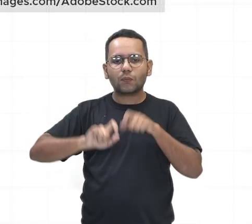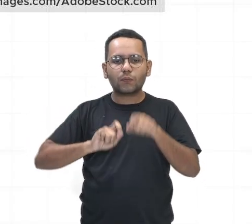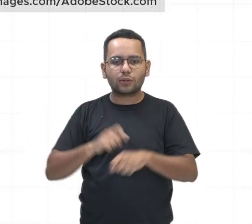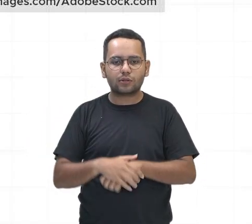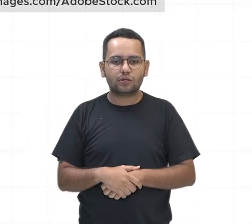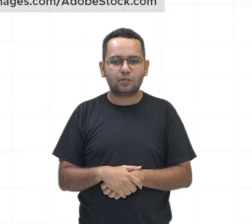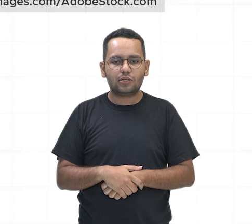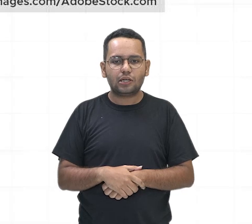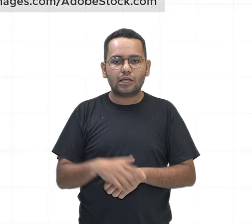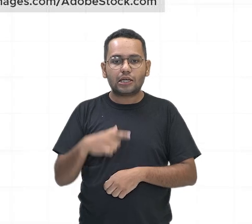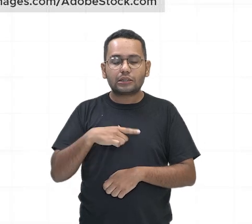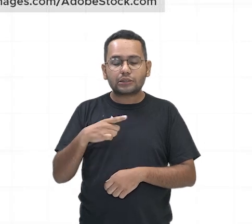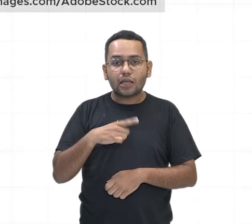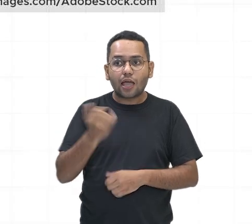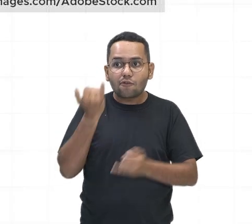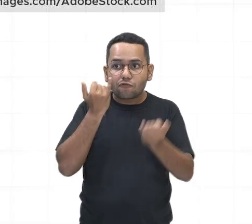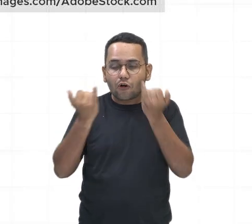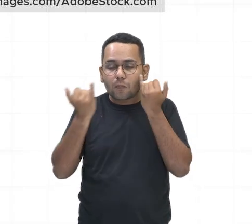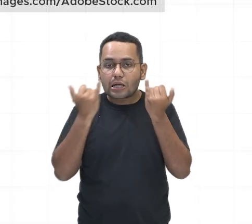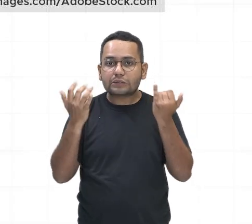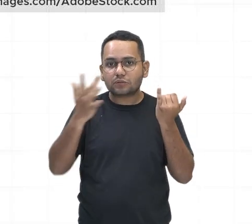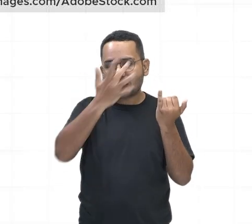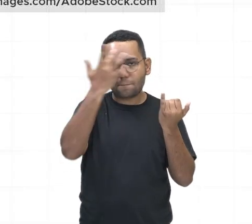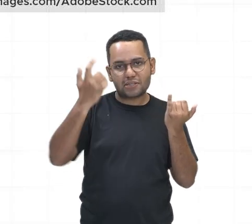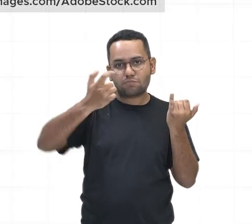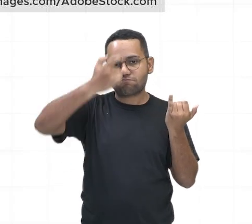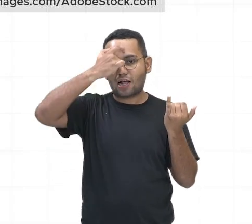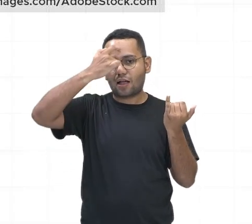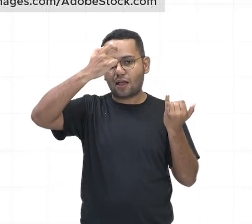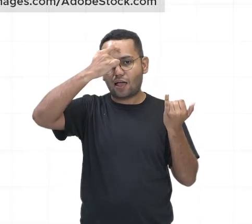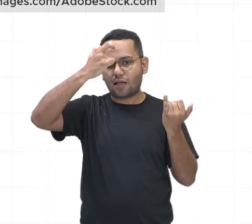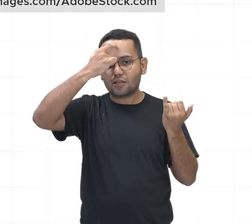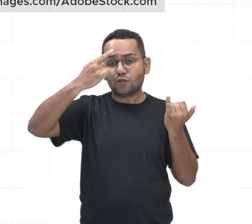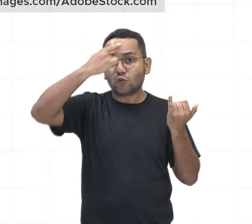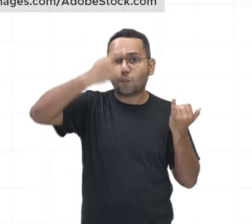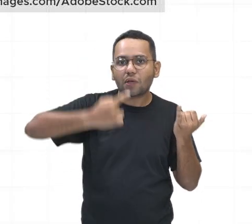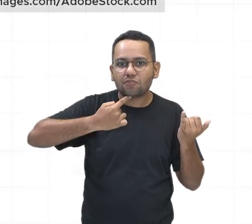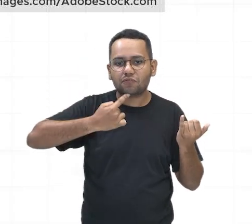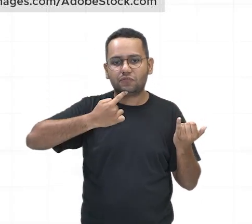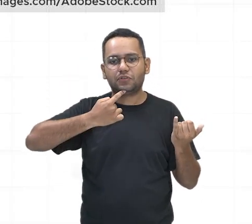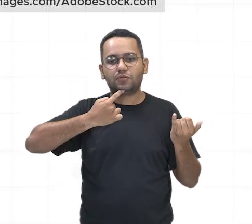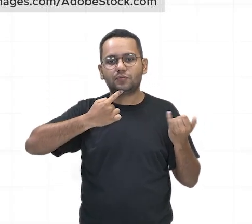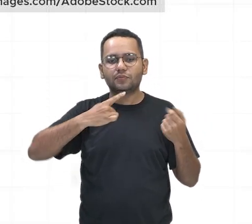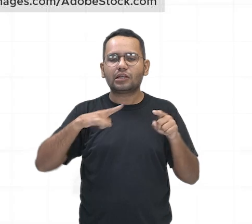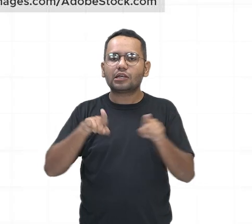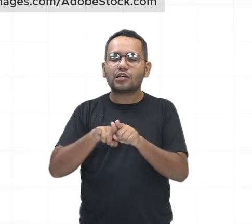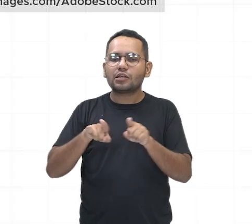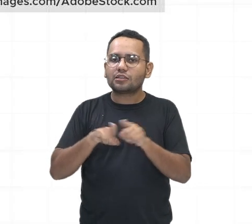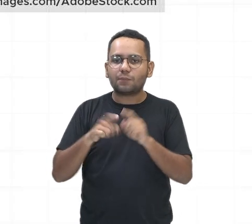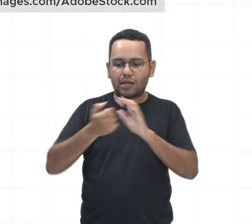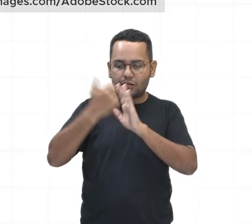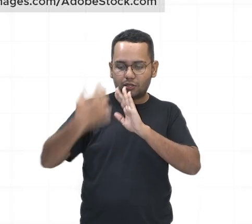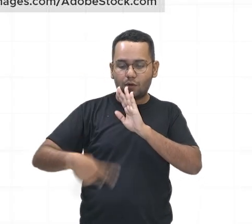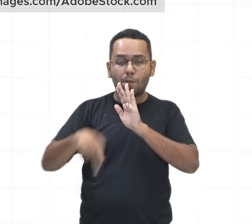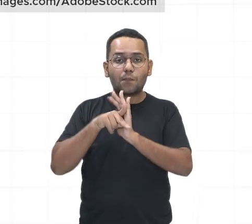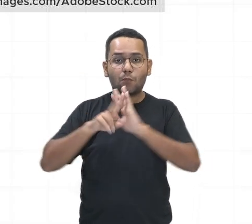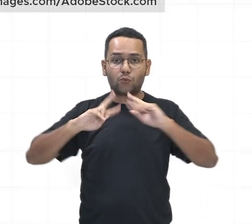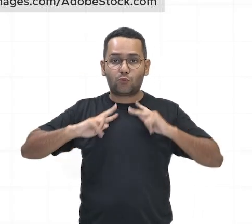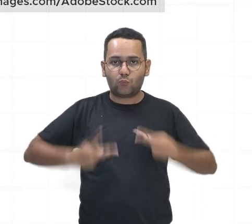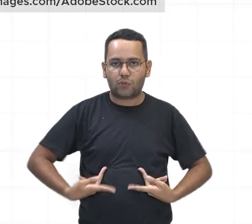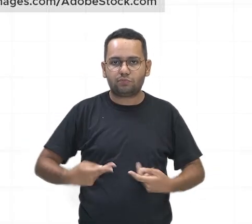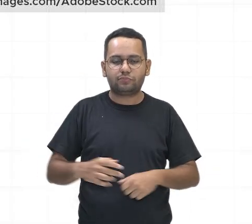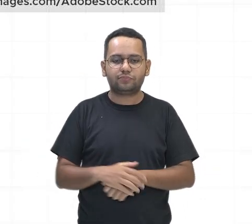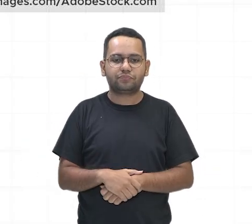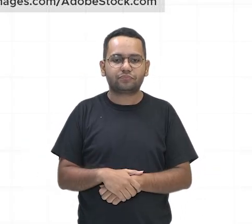na formação do caráter, da índole e da personalidade do ser humano. É por isso que